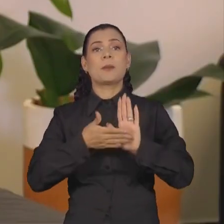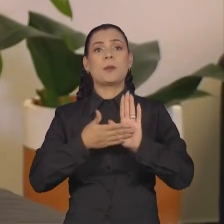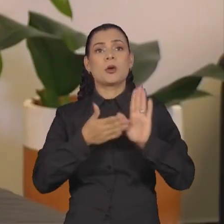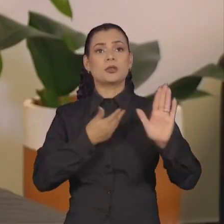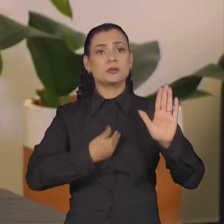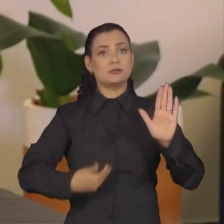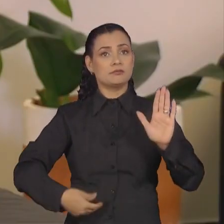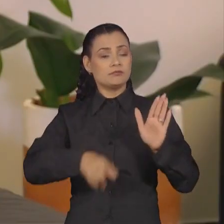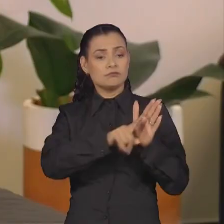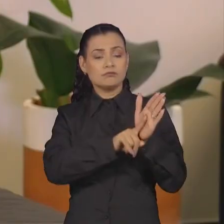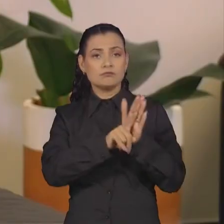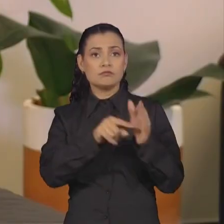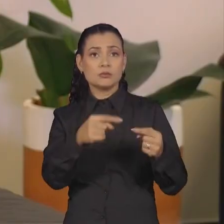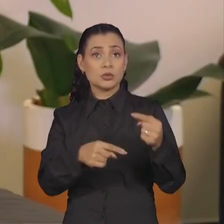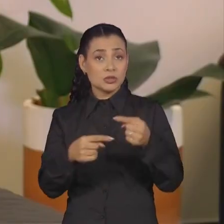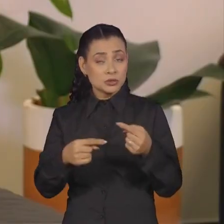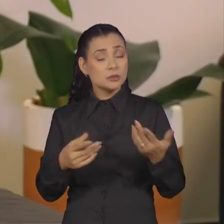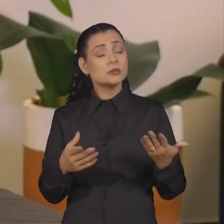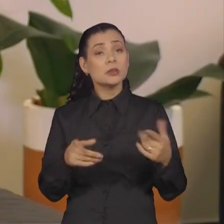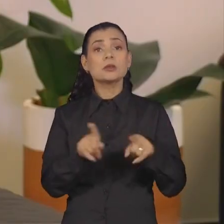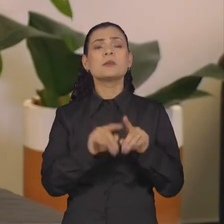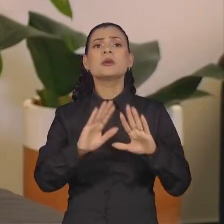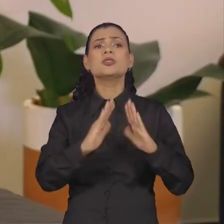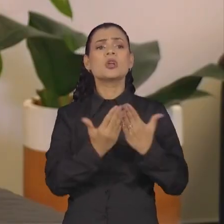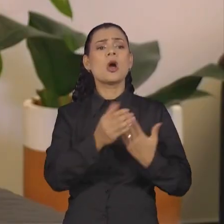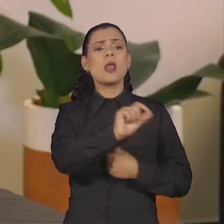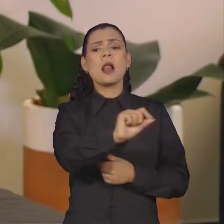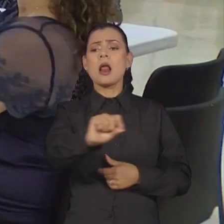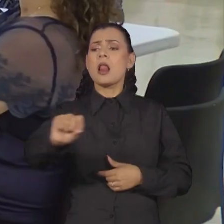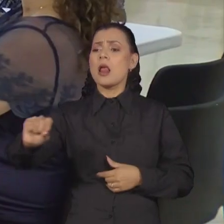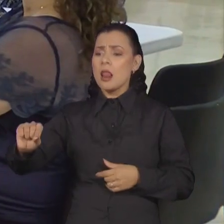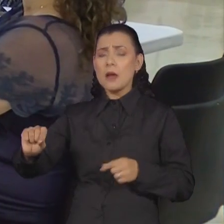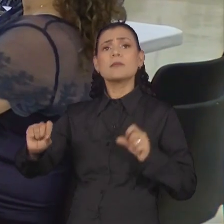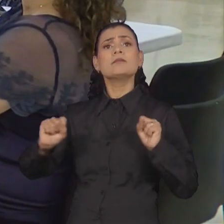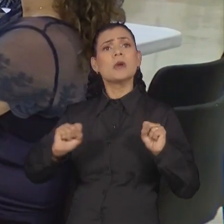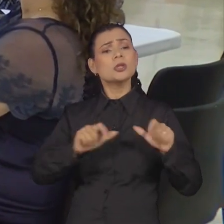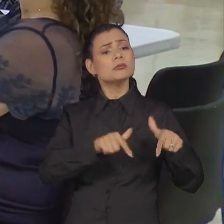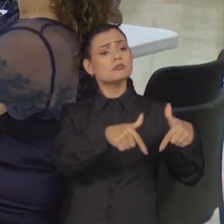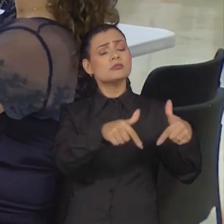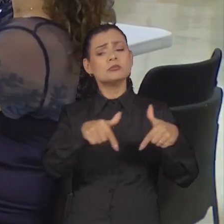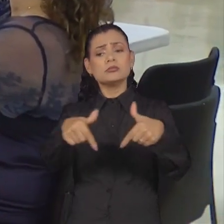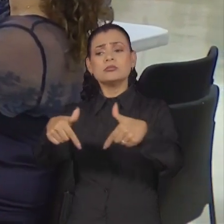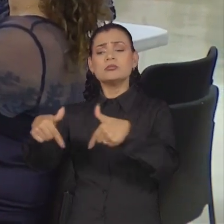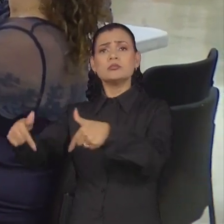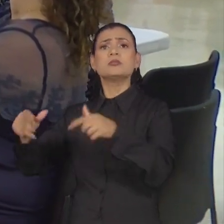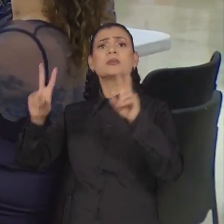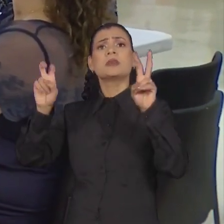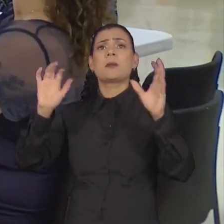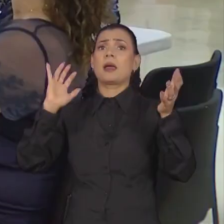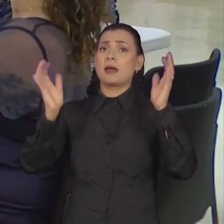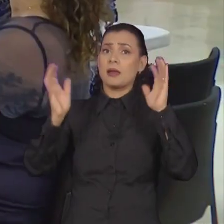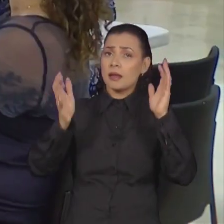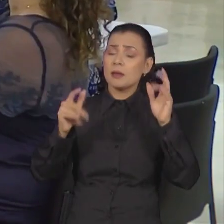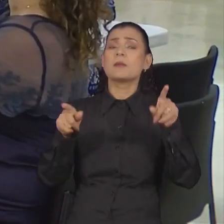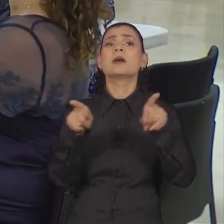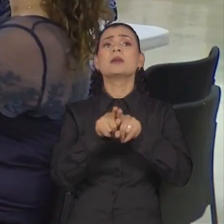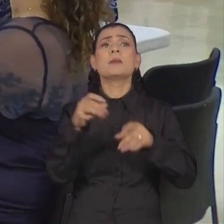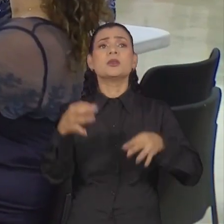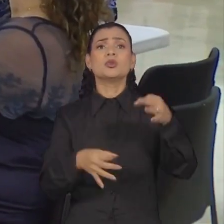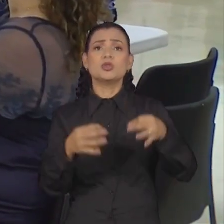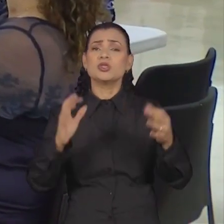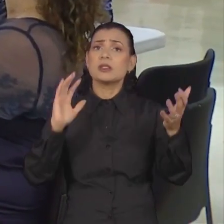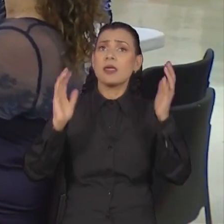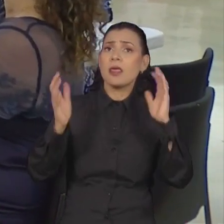públicas. E esse curso, ele traz como que as escolas podem se aproximar, né, da questão do clima, da questão de justiça